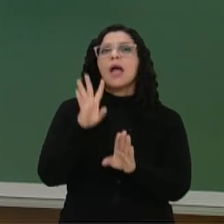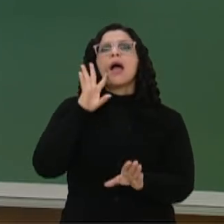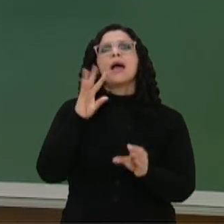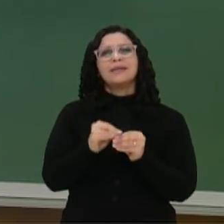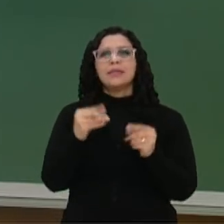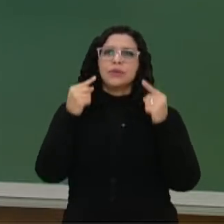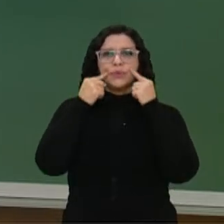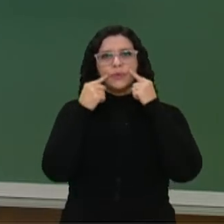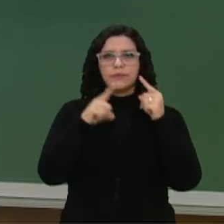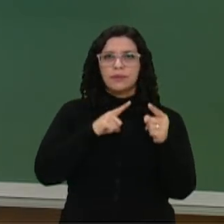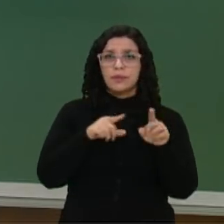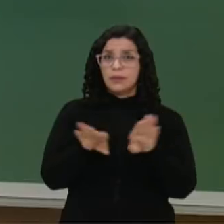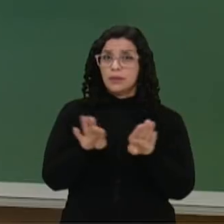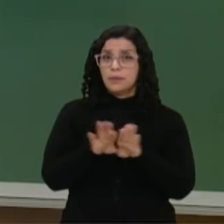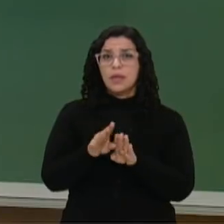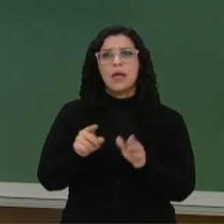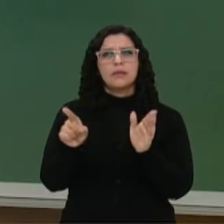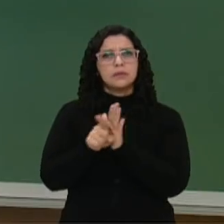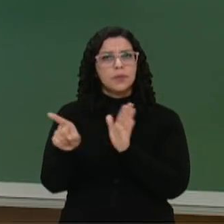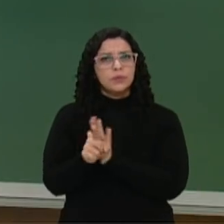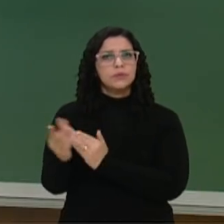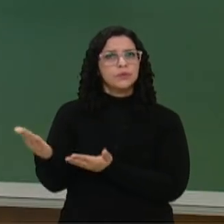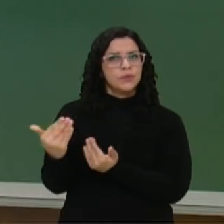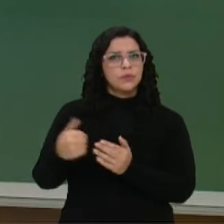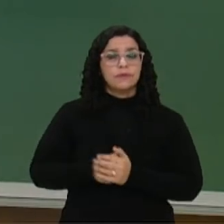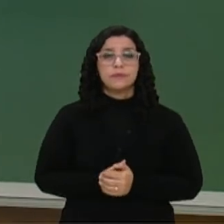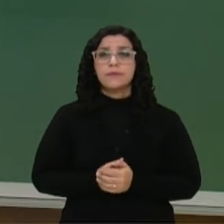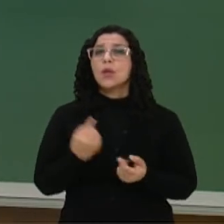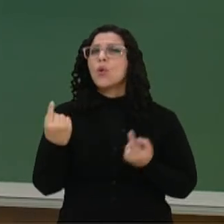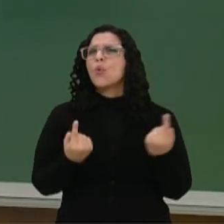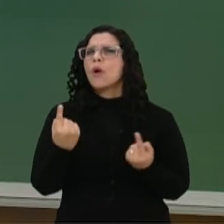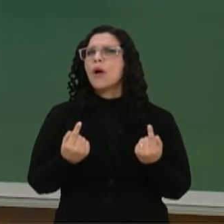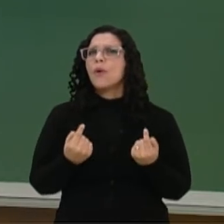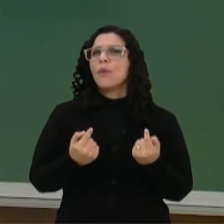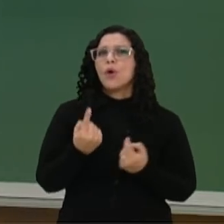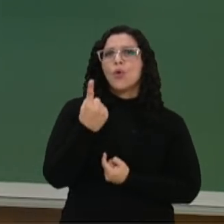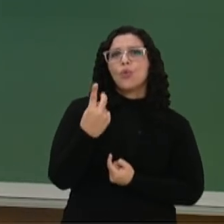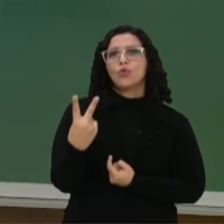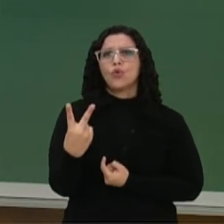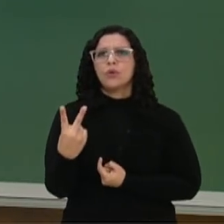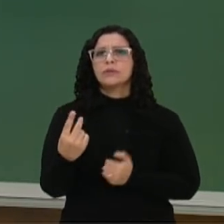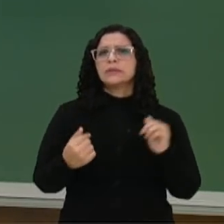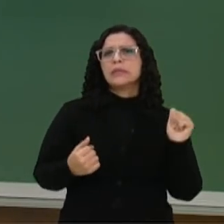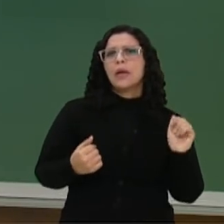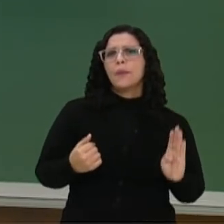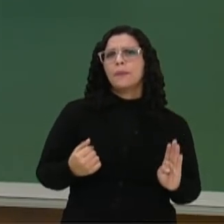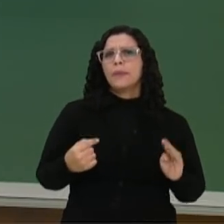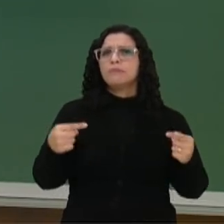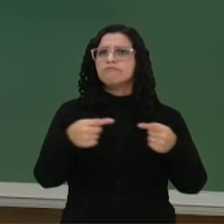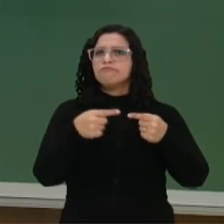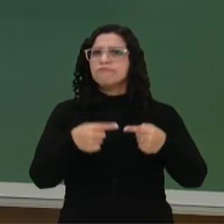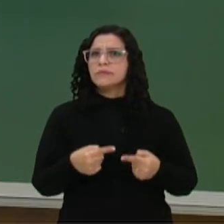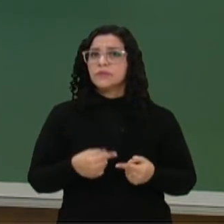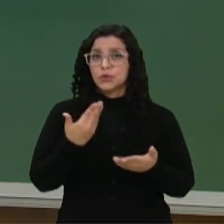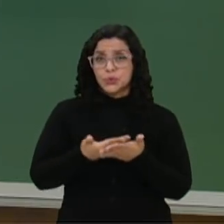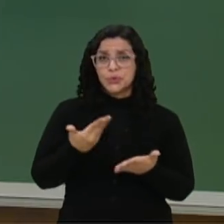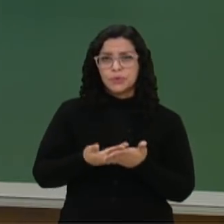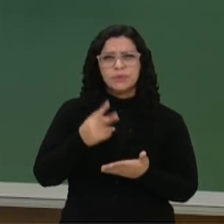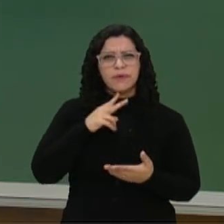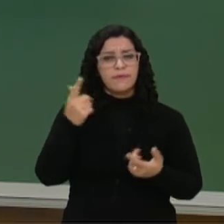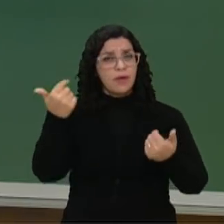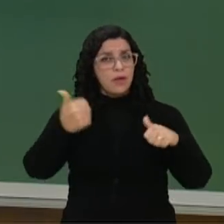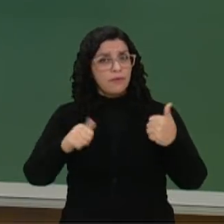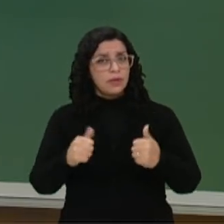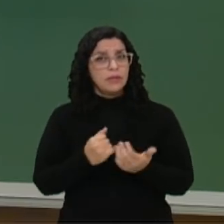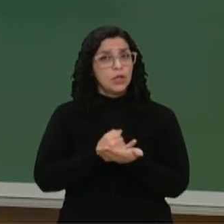as dúvidas e os questionamentos dos jovens. Pense sobre a carta aberta que temos estudado. Nós temos